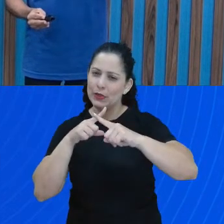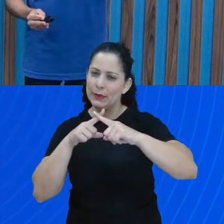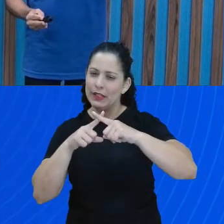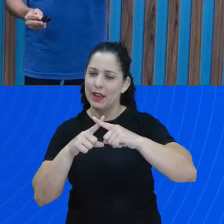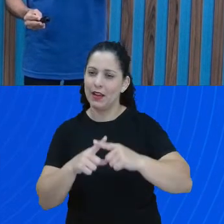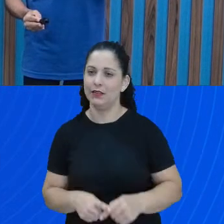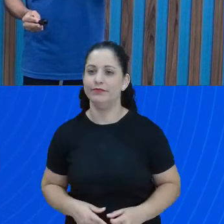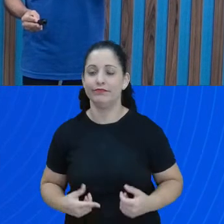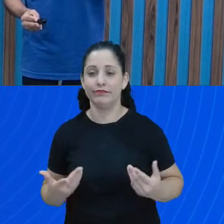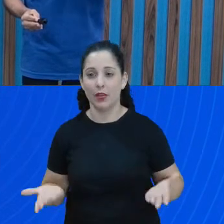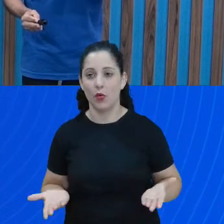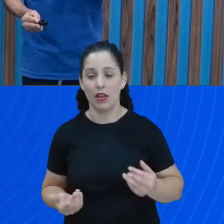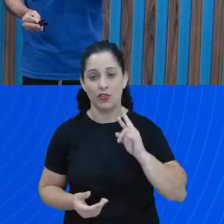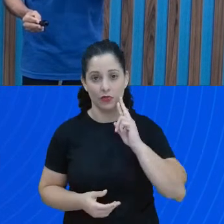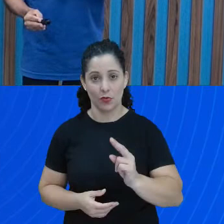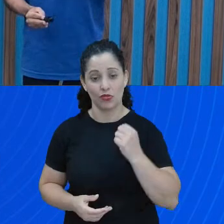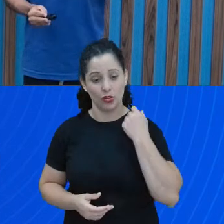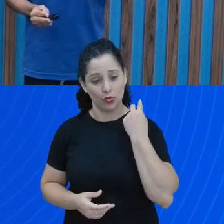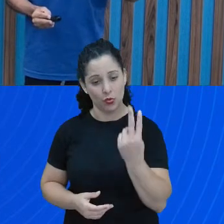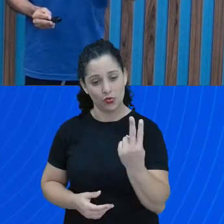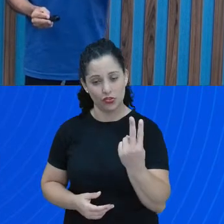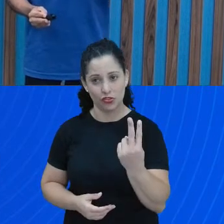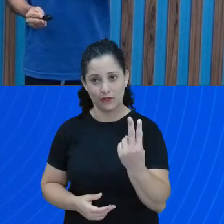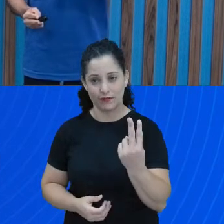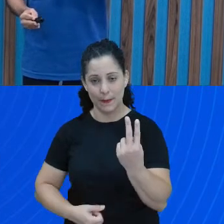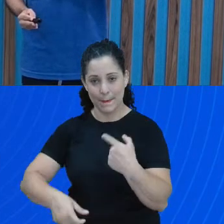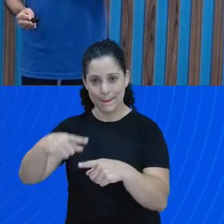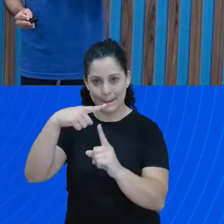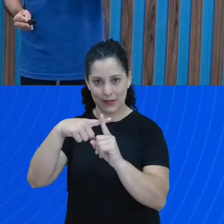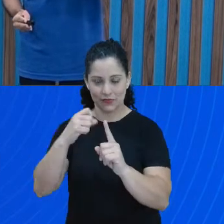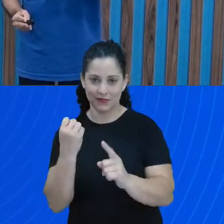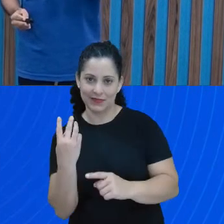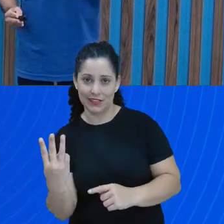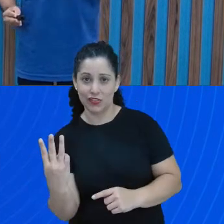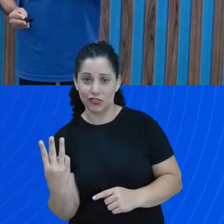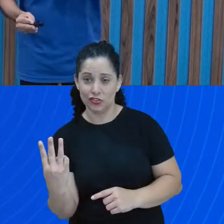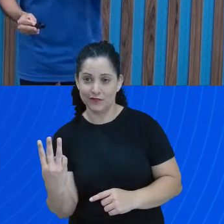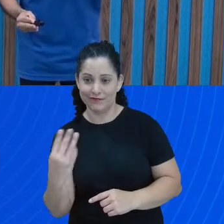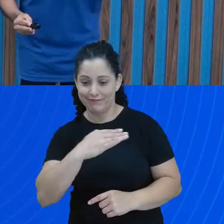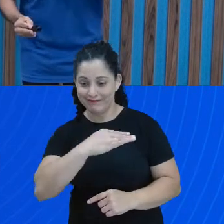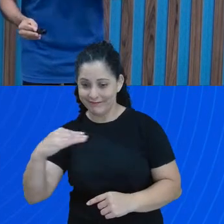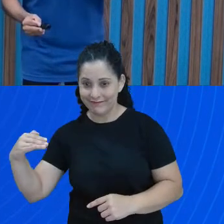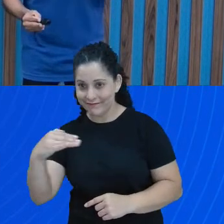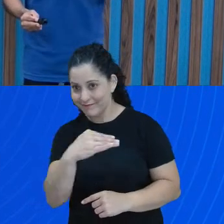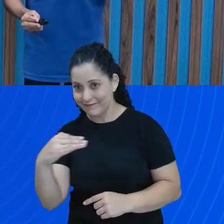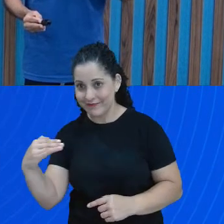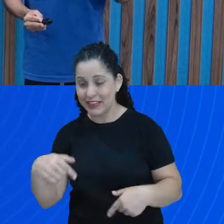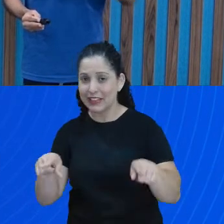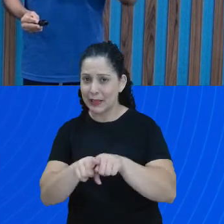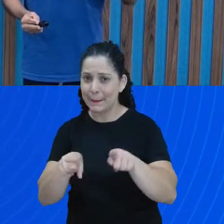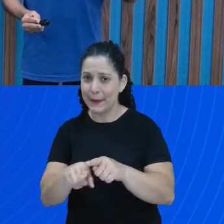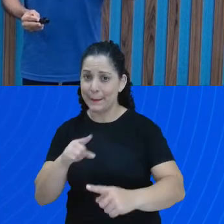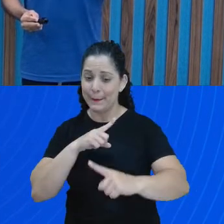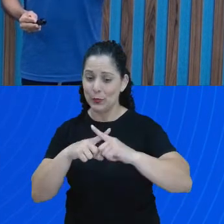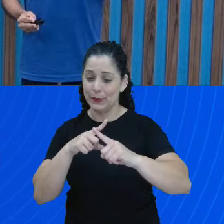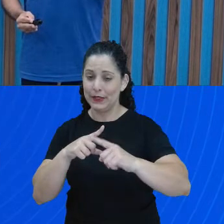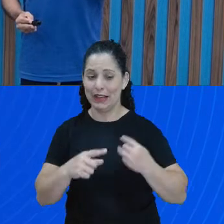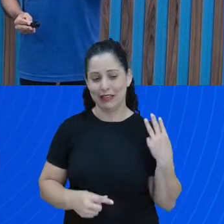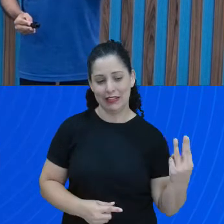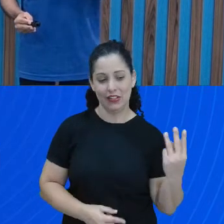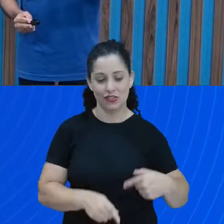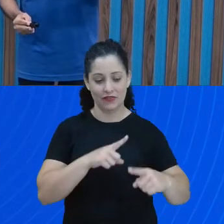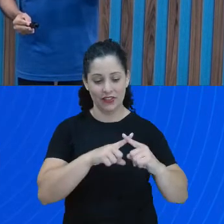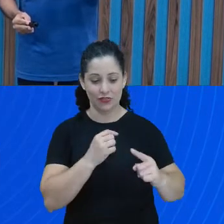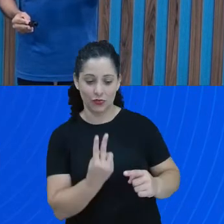1 vezes 2 deu 2. E 3 vezes 1 deu 3. E embaixo também você multiplica. 3 vezes